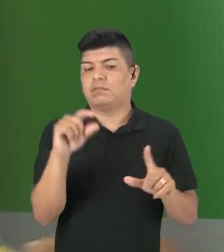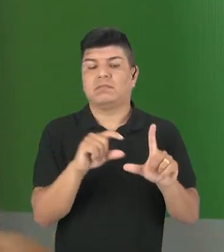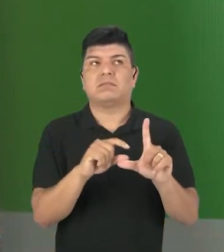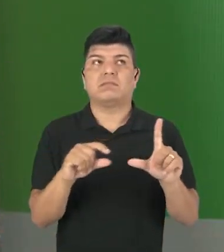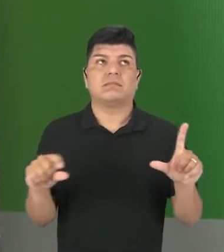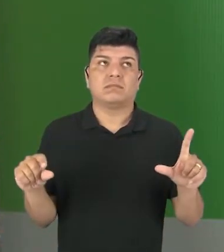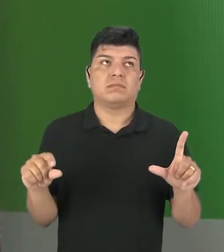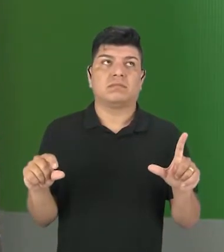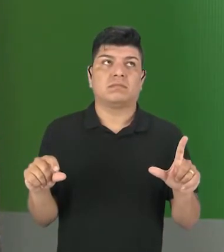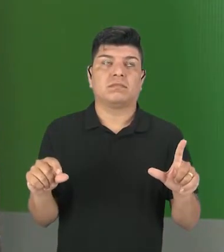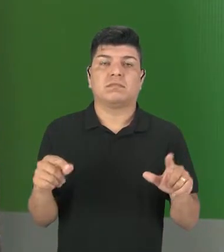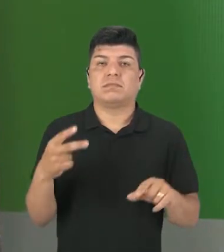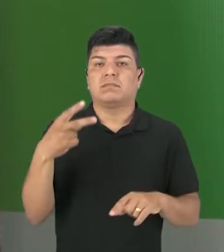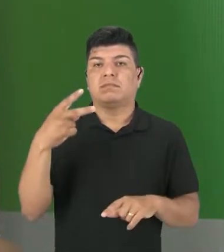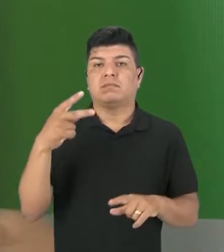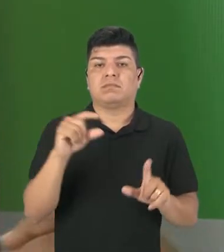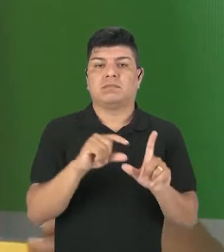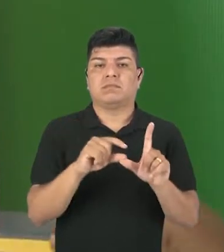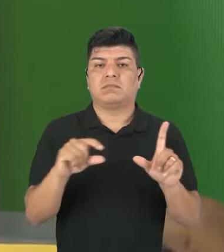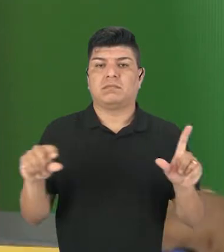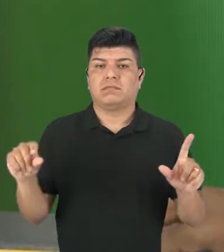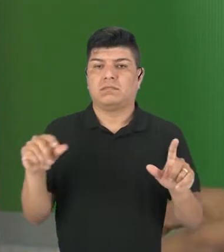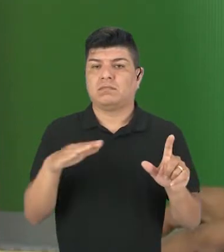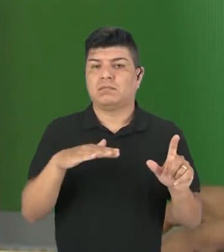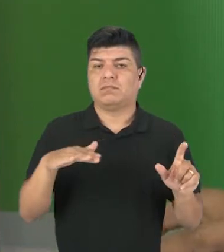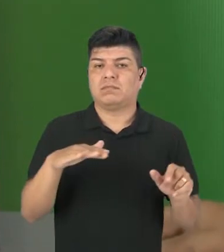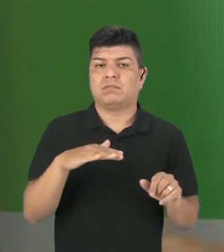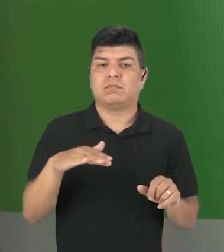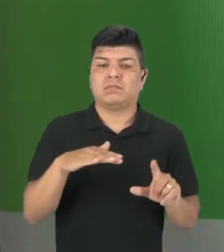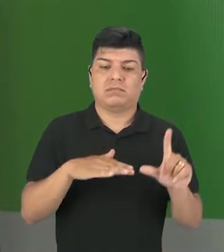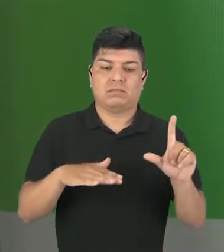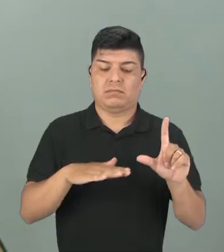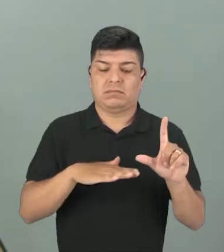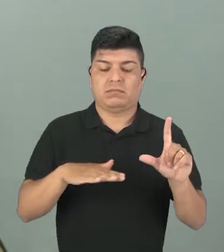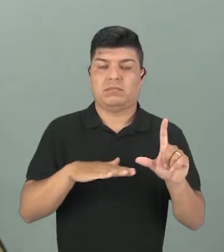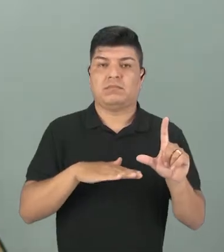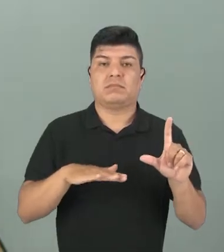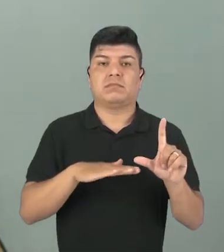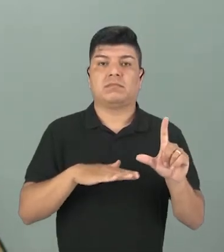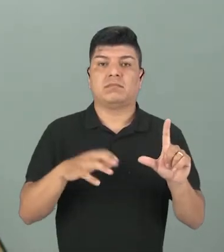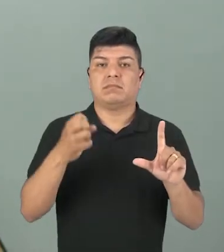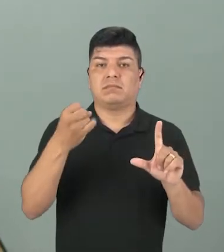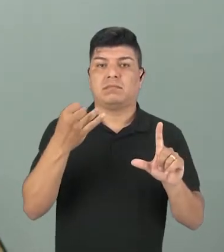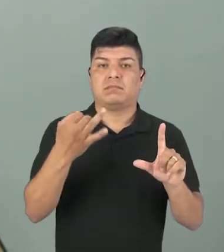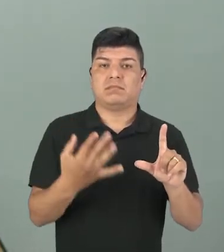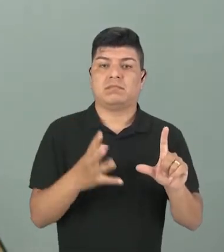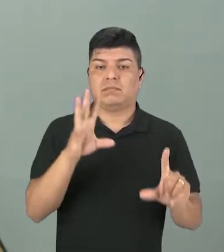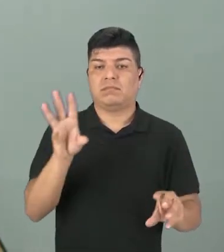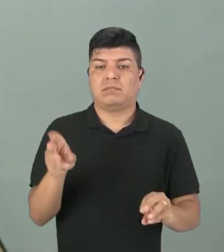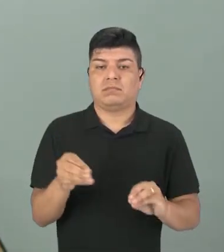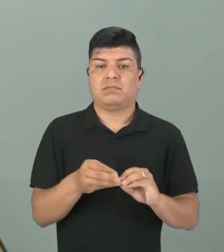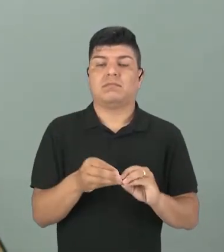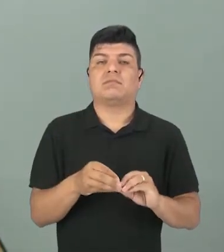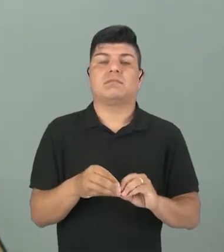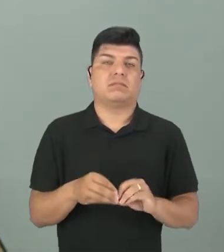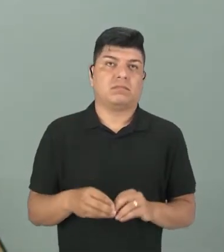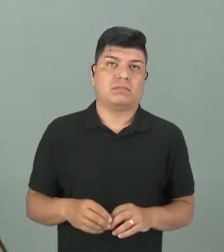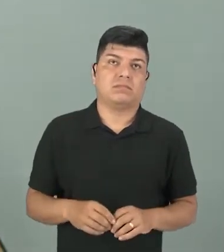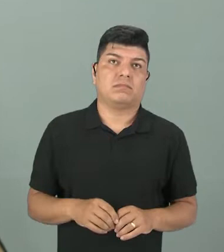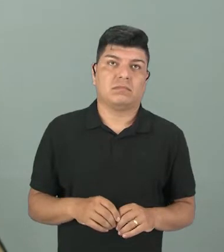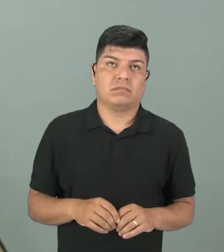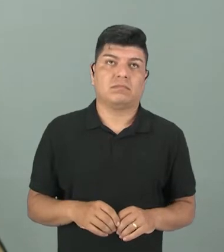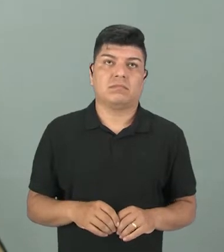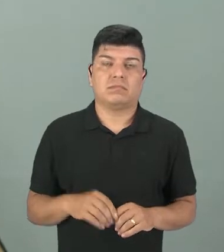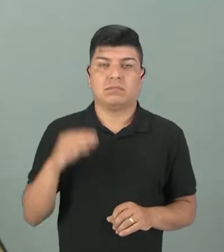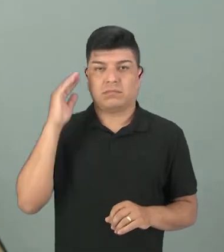fotolegendas com duas legendas bem abaixo, ou seja, duas explicações curtas, não é? Que